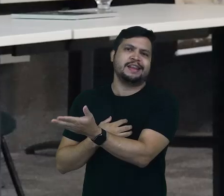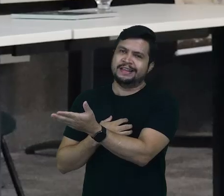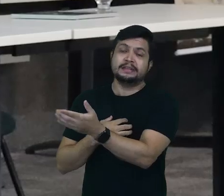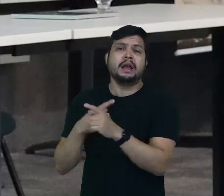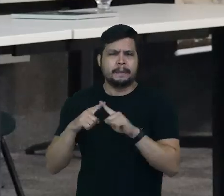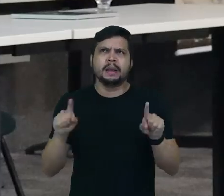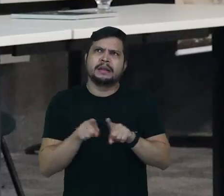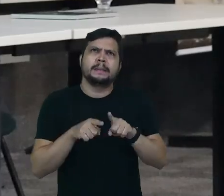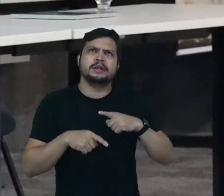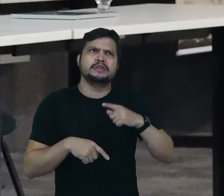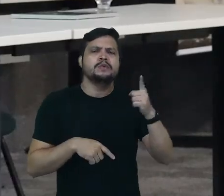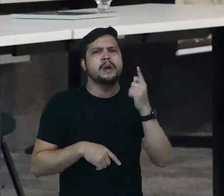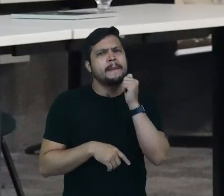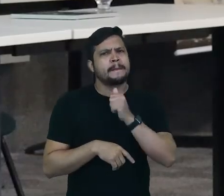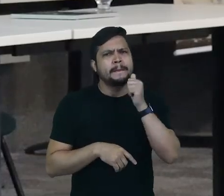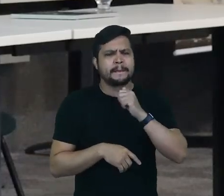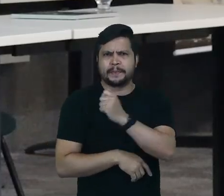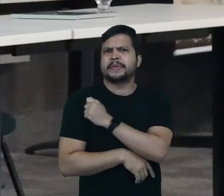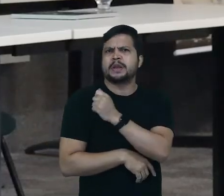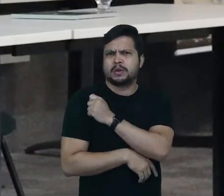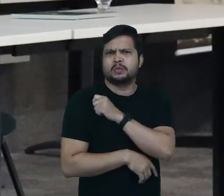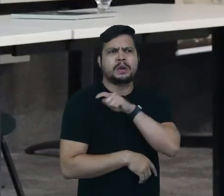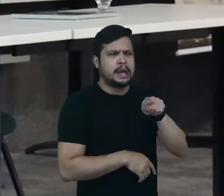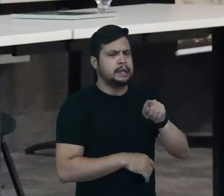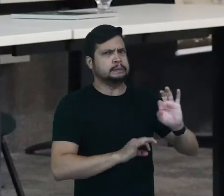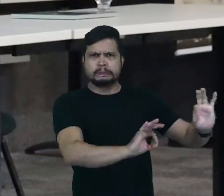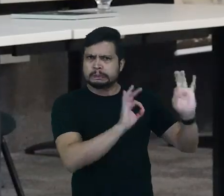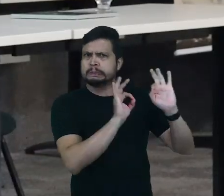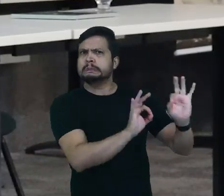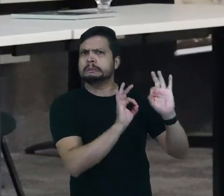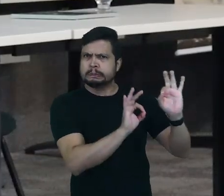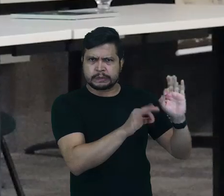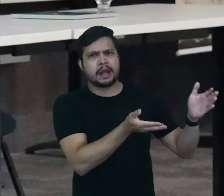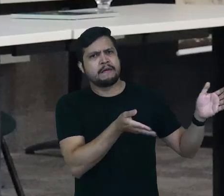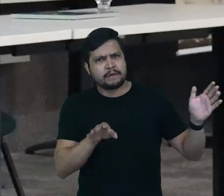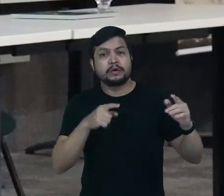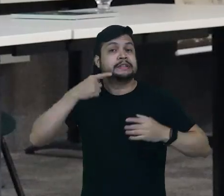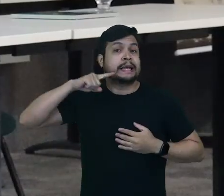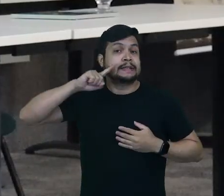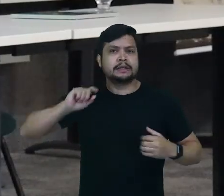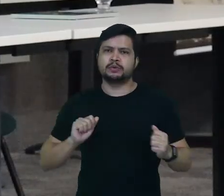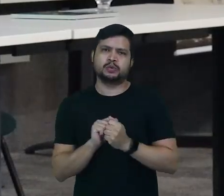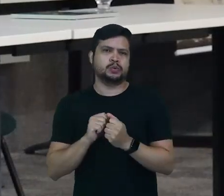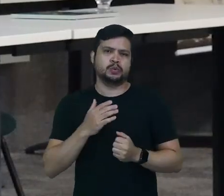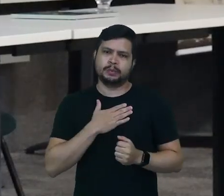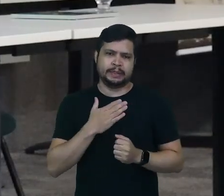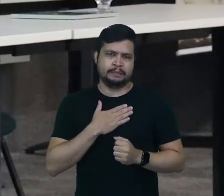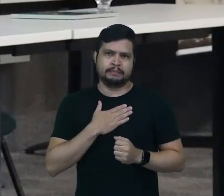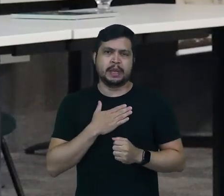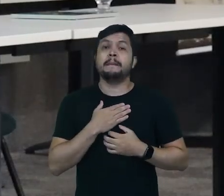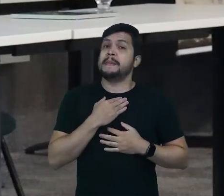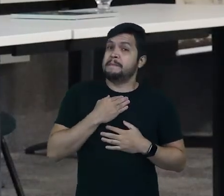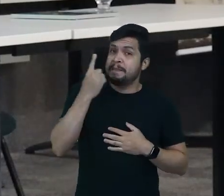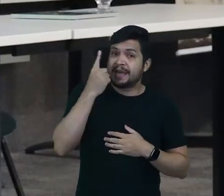me orgulho também muito de uma aluna que eu tive, que ela era uma das melhores da zootecnia, foi lá estagiar comigo.